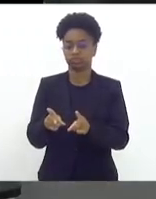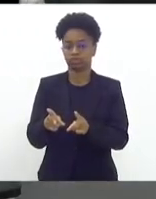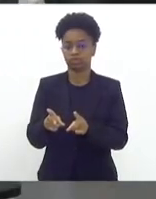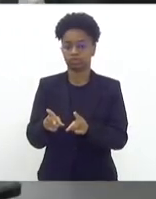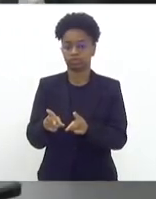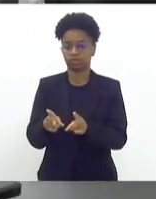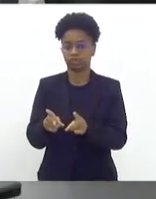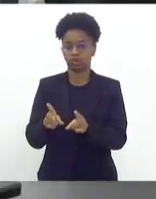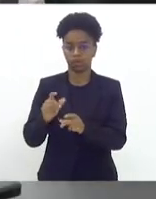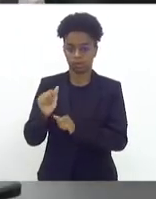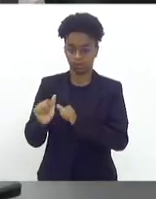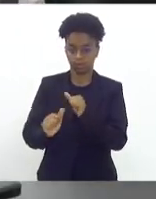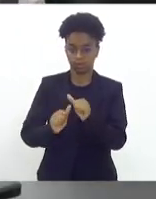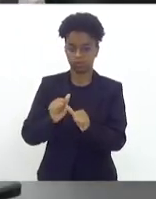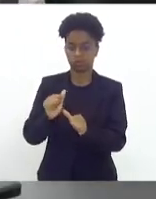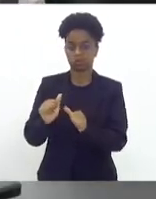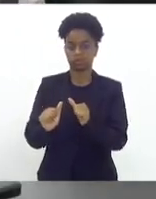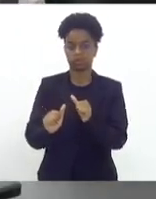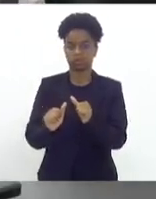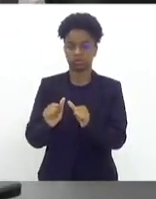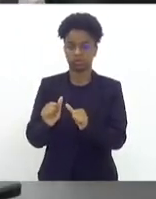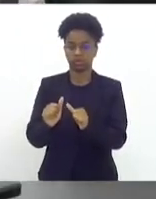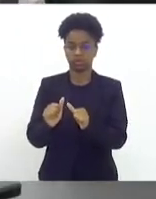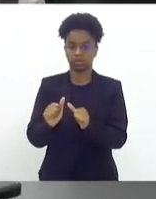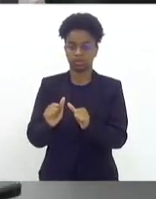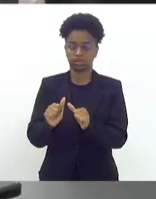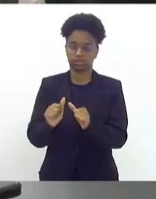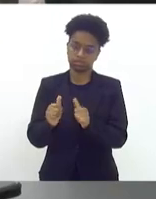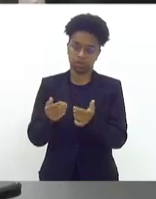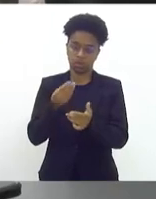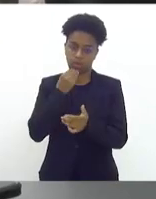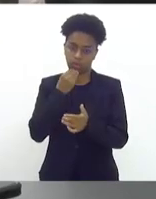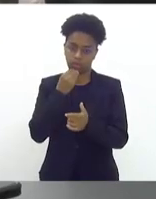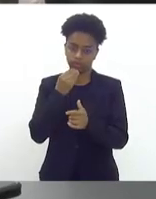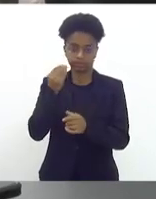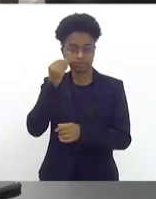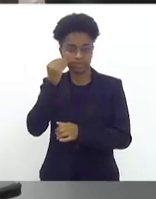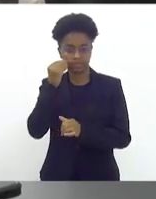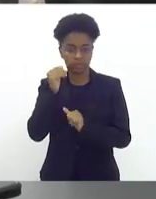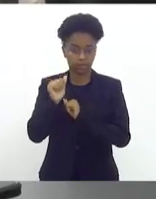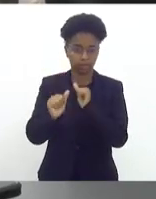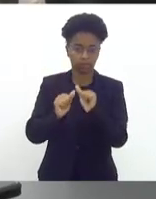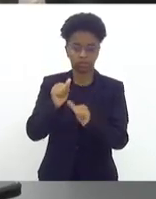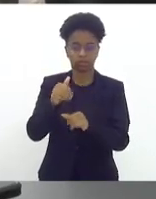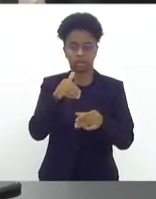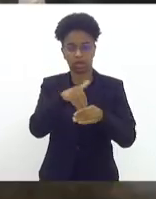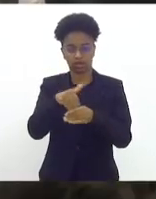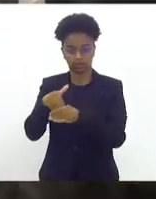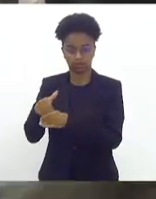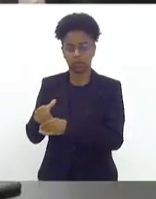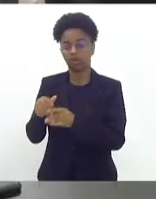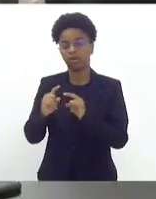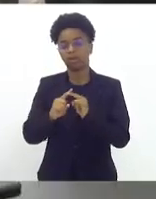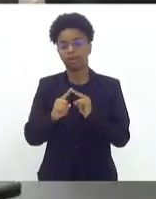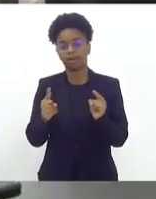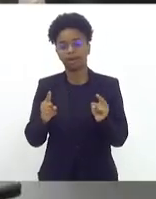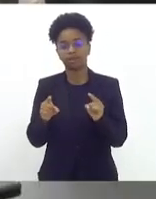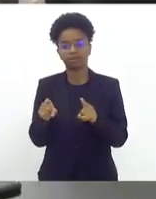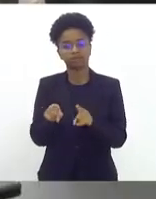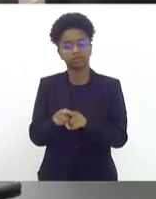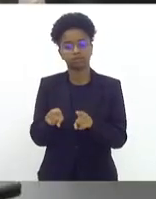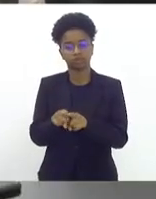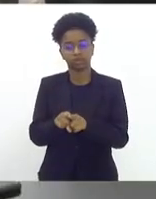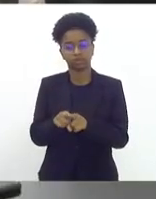não só a mudança integral do recurso, obviamente, e não é nem no sentido